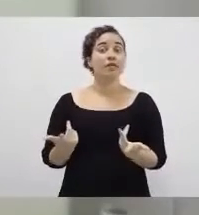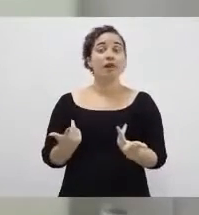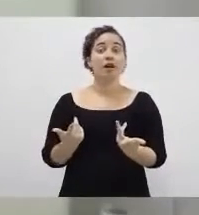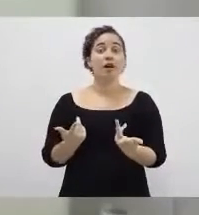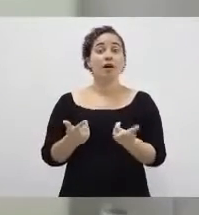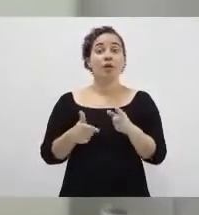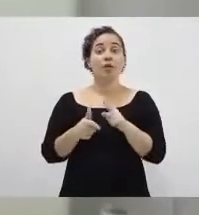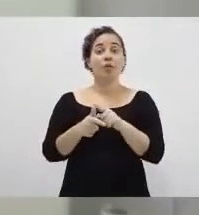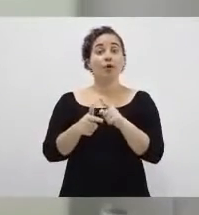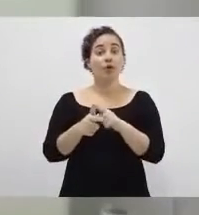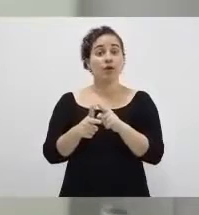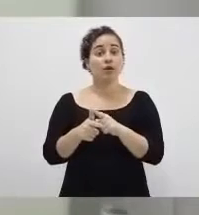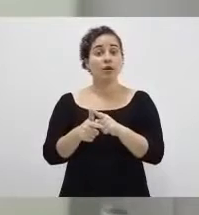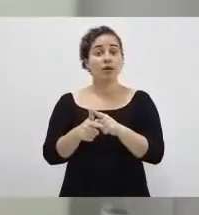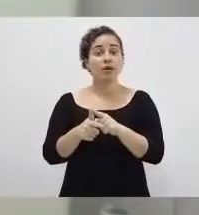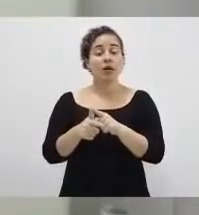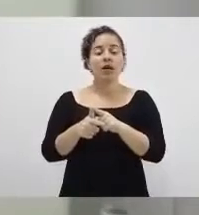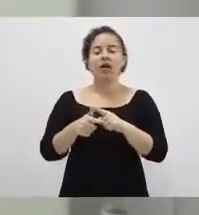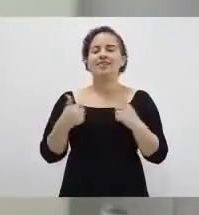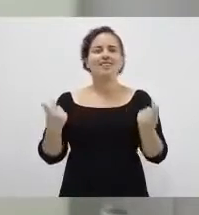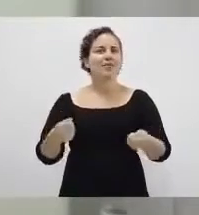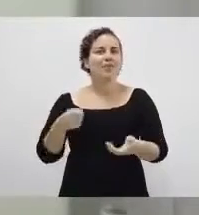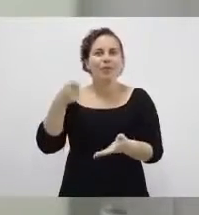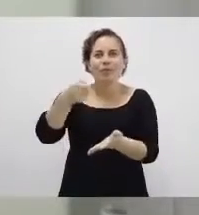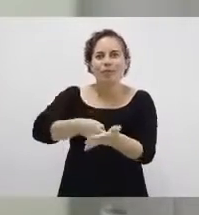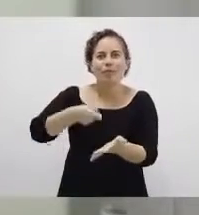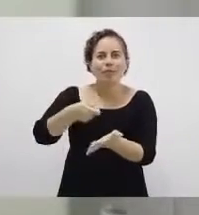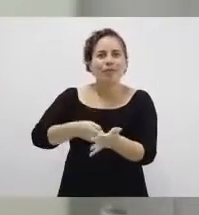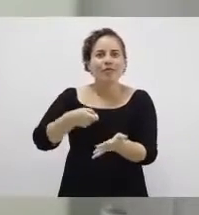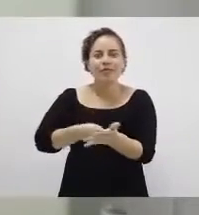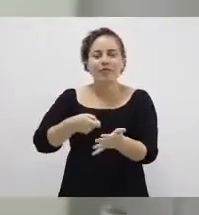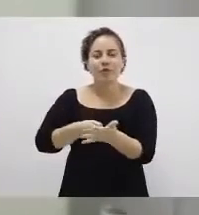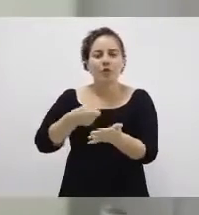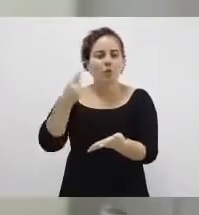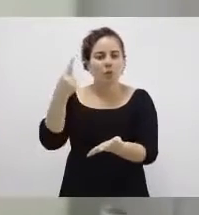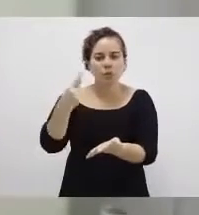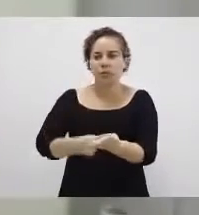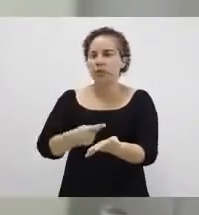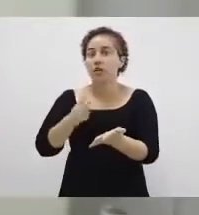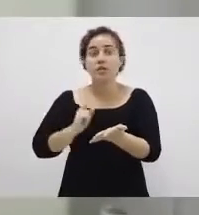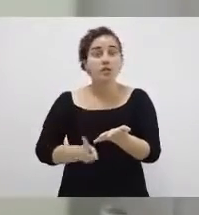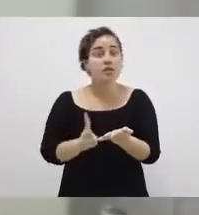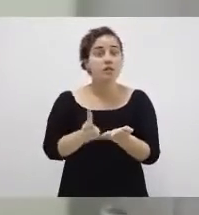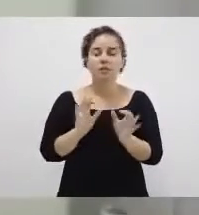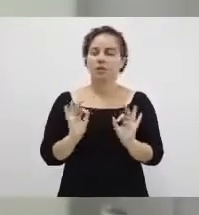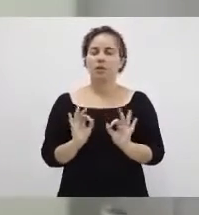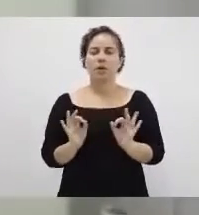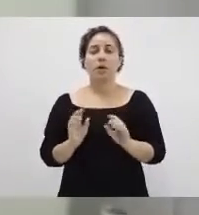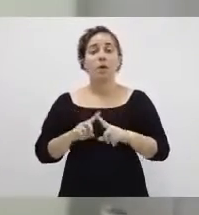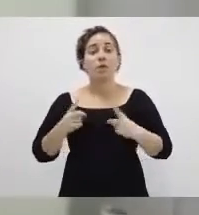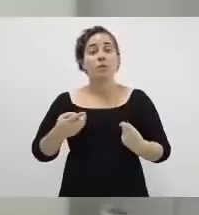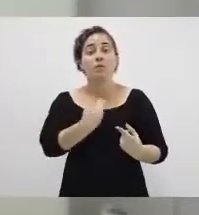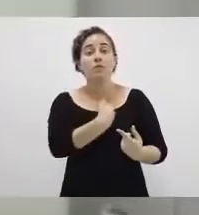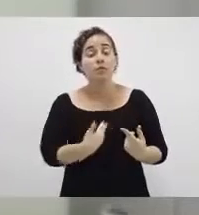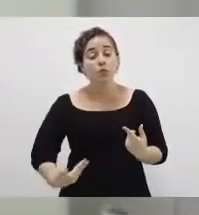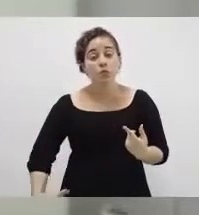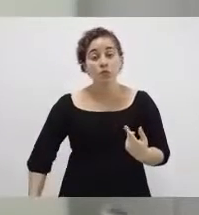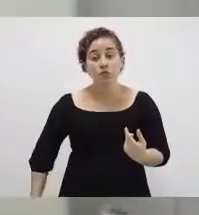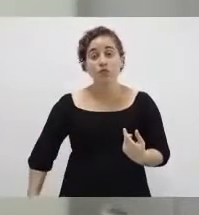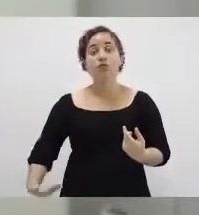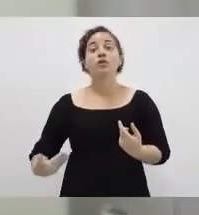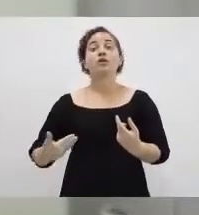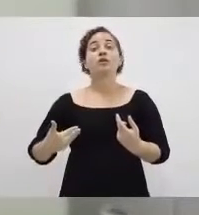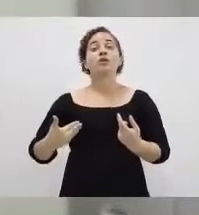regime determinado na canetada, não é o governo que vai lá escrever que vai ser fixo e pronto. Mas o governo vai se utilizar